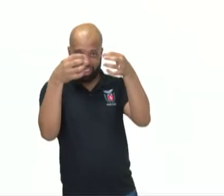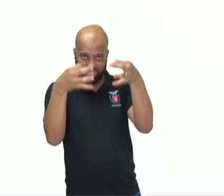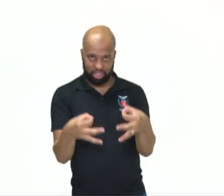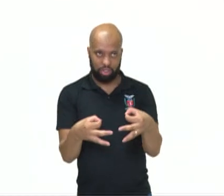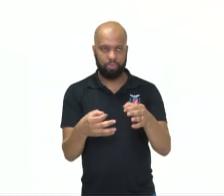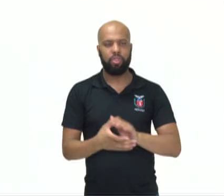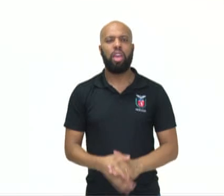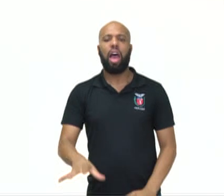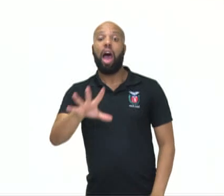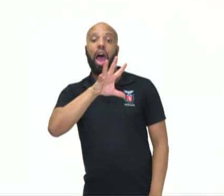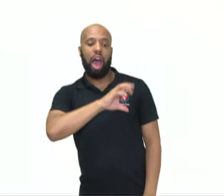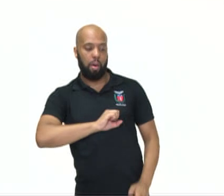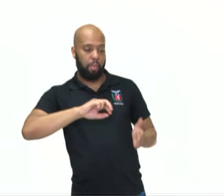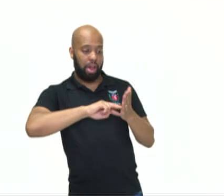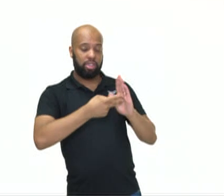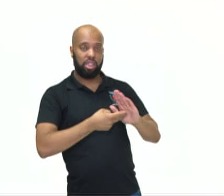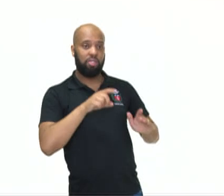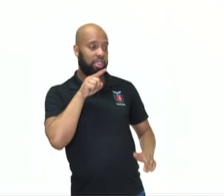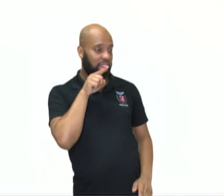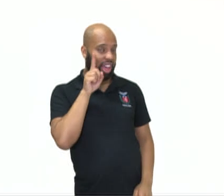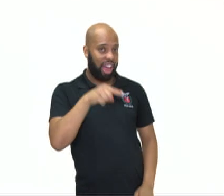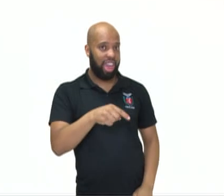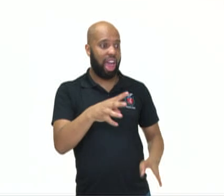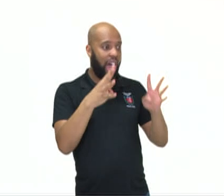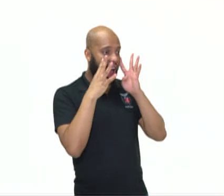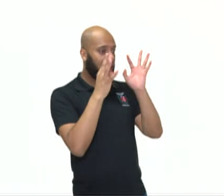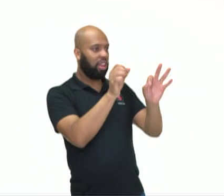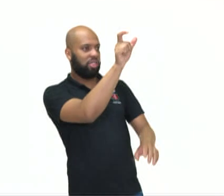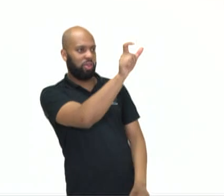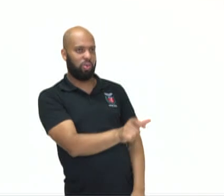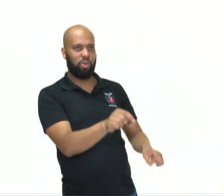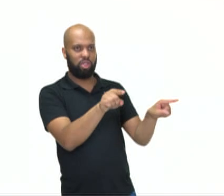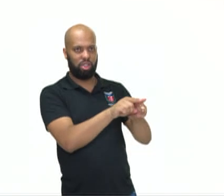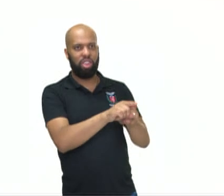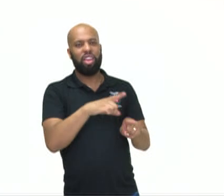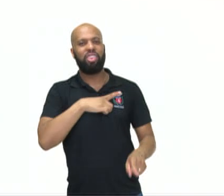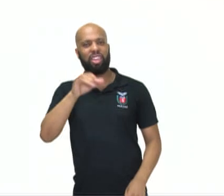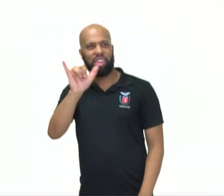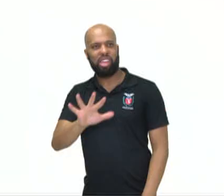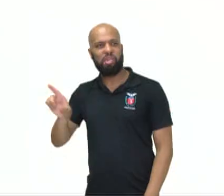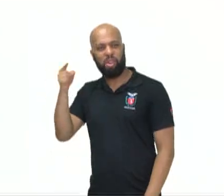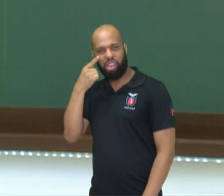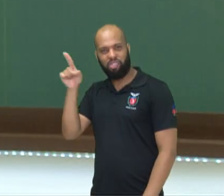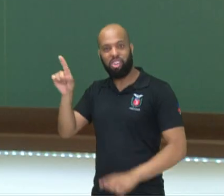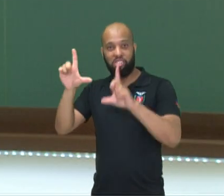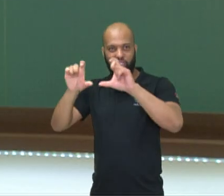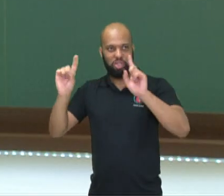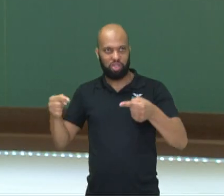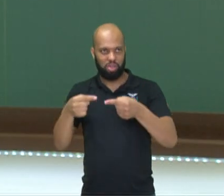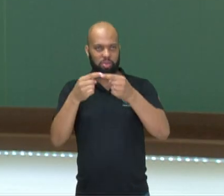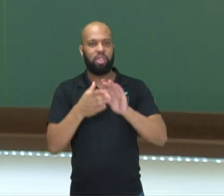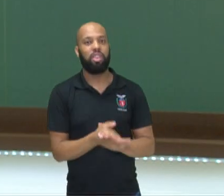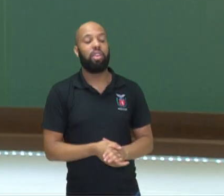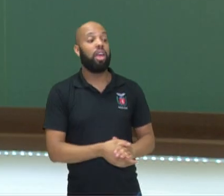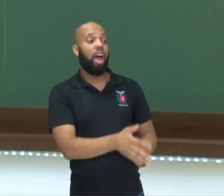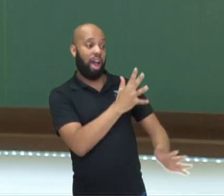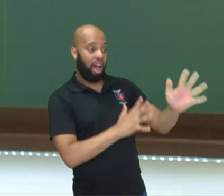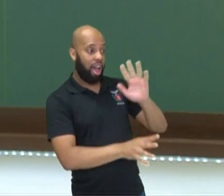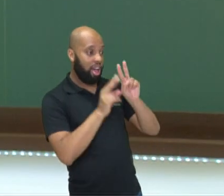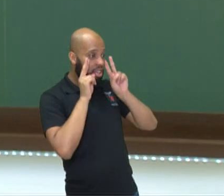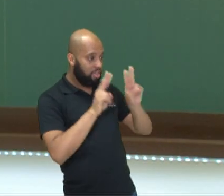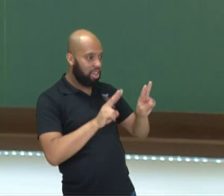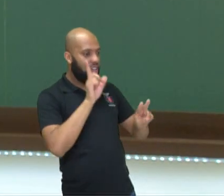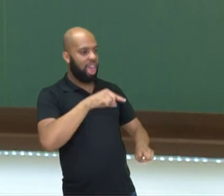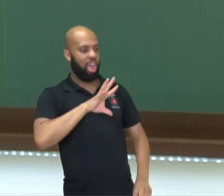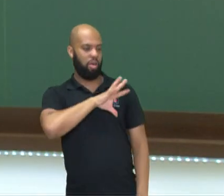Amar é saber escutar o outro, já diz aquela imagem que a gente tem ali no cantinho, tá? Então, escutar é um ato